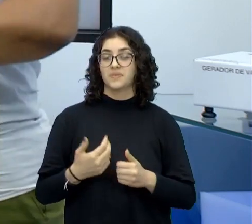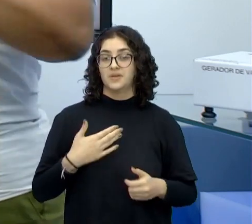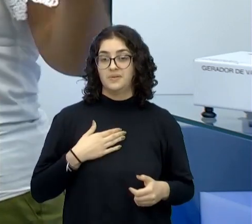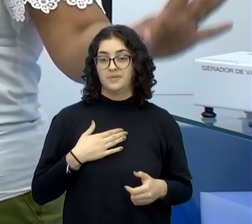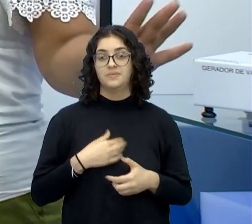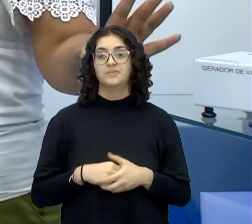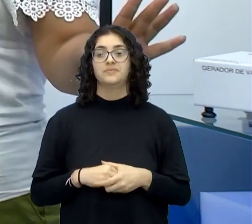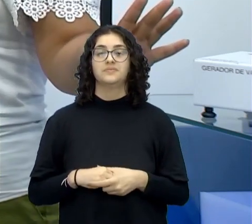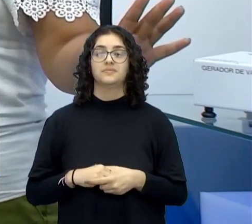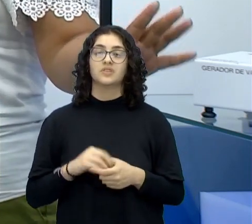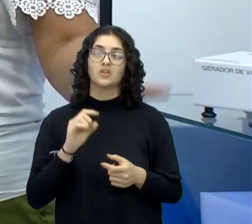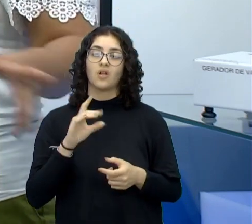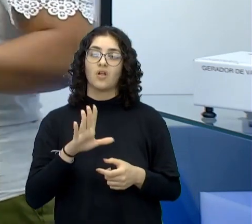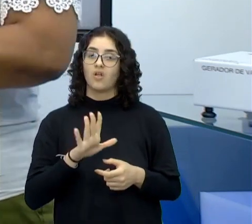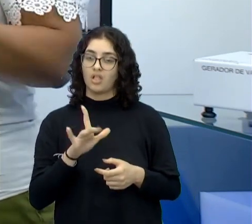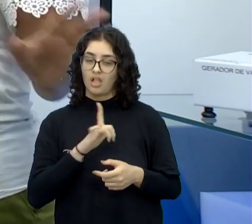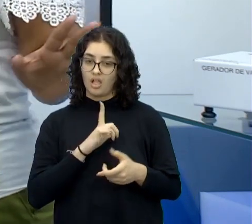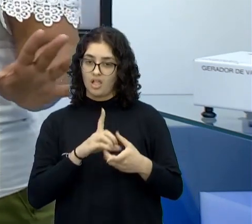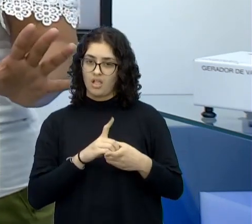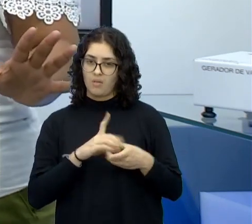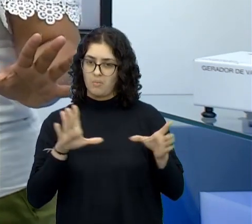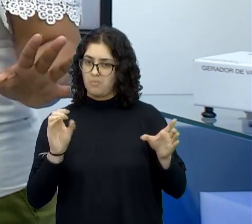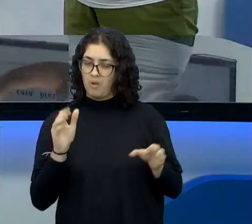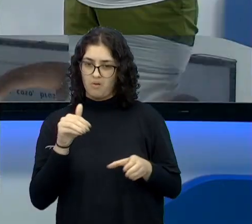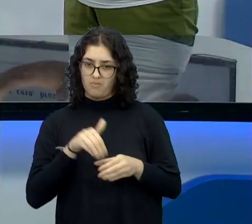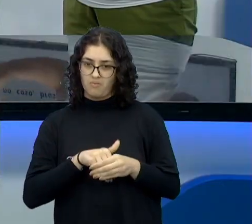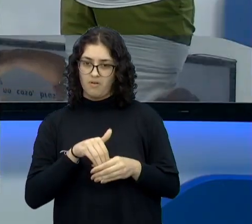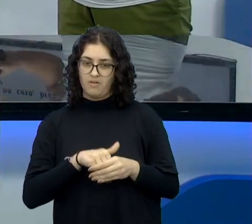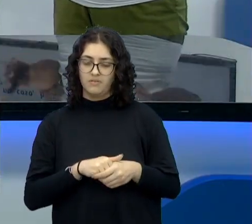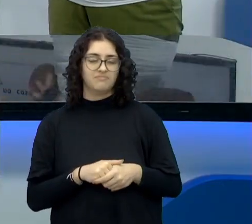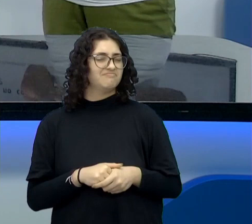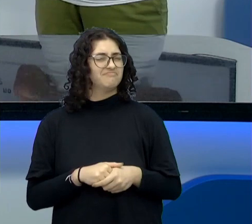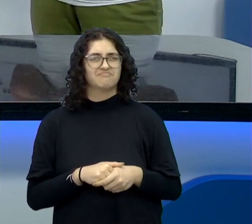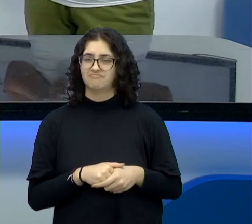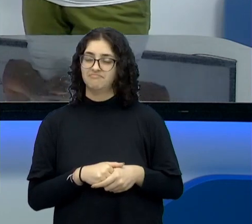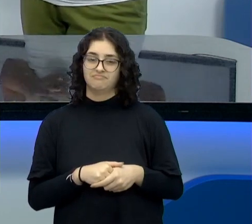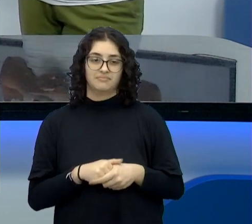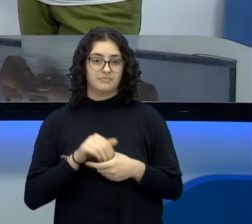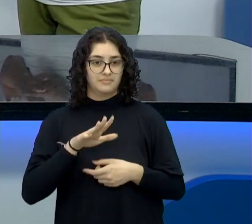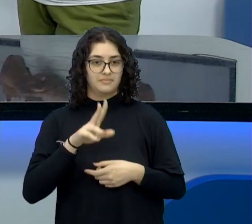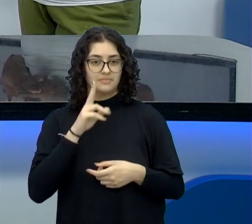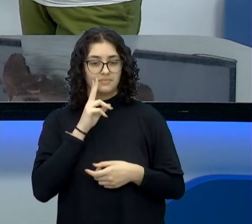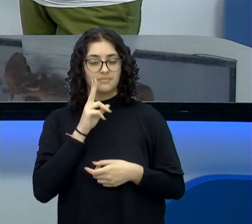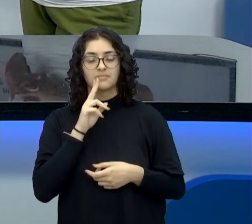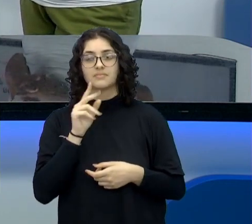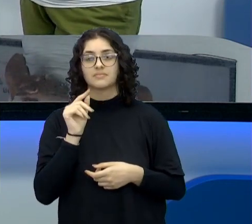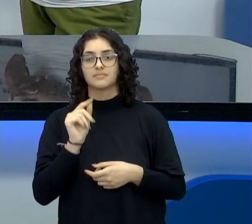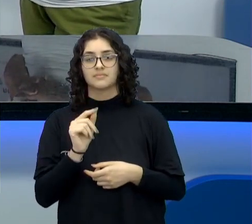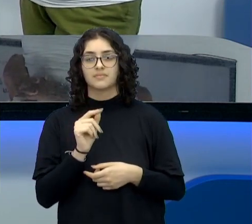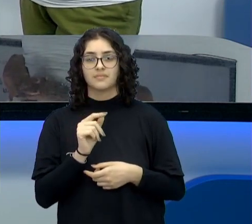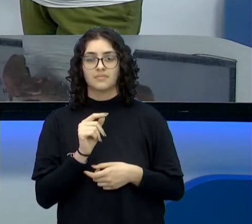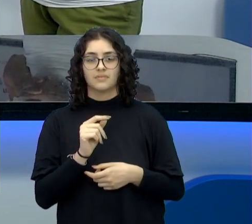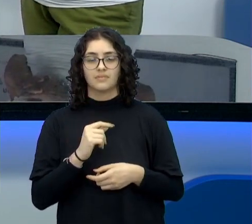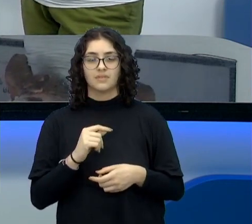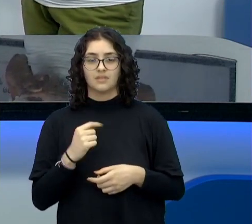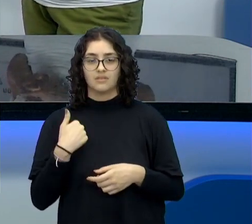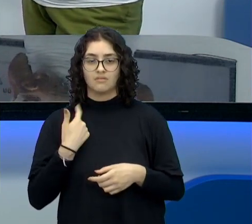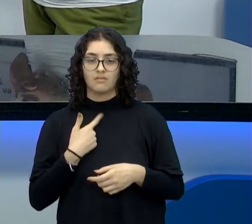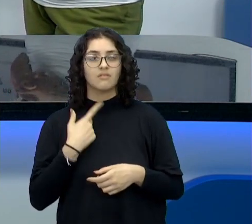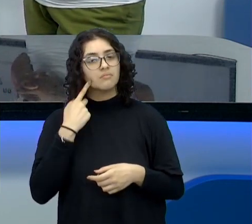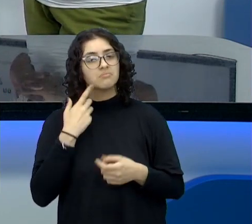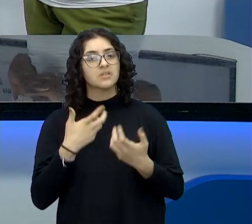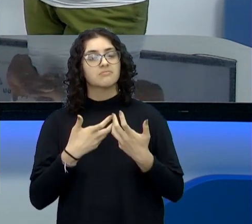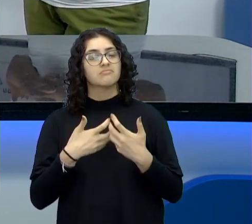democracia. Só existe democracia por meio do voto? Não, a gente precisa lembrar, né, quando a gente está trocando uma